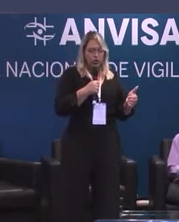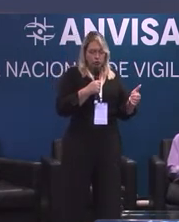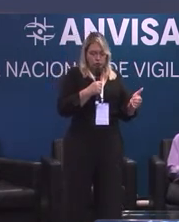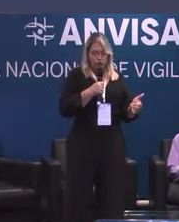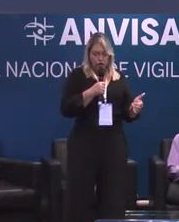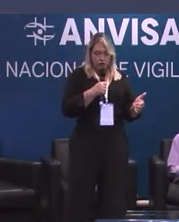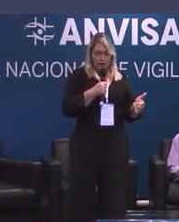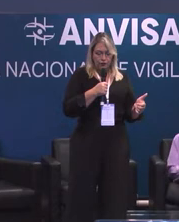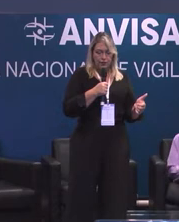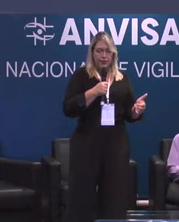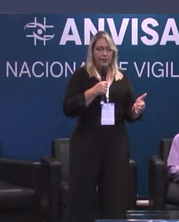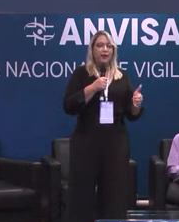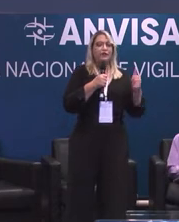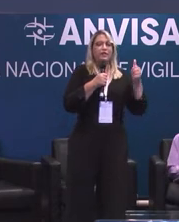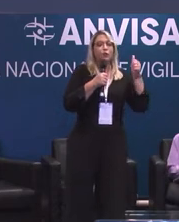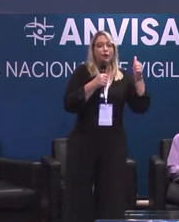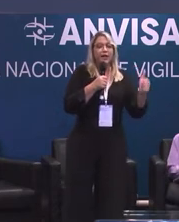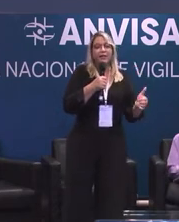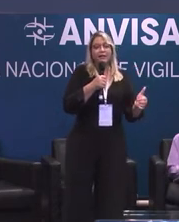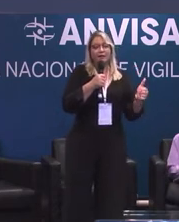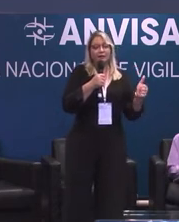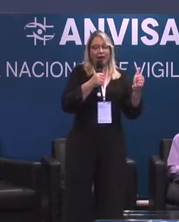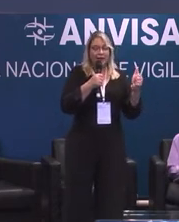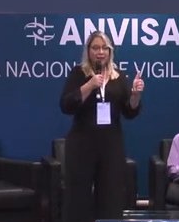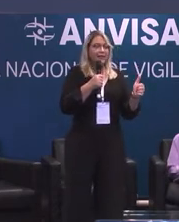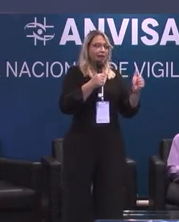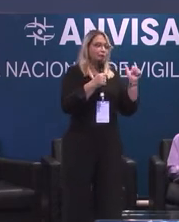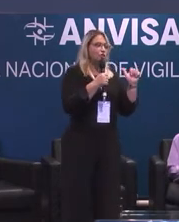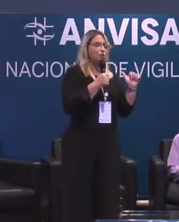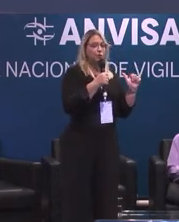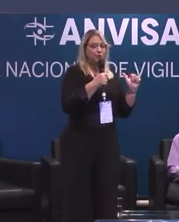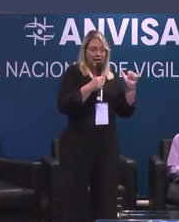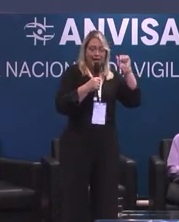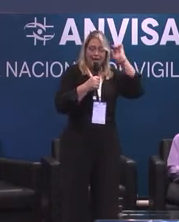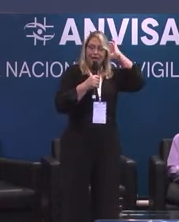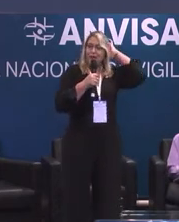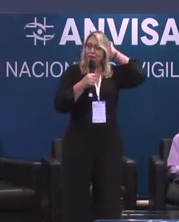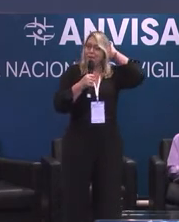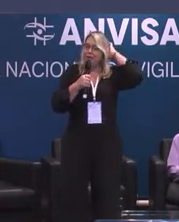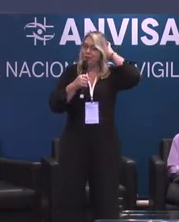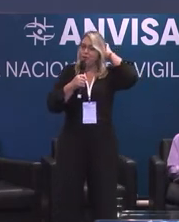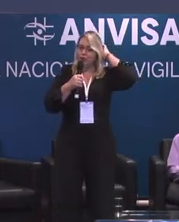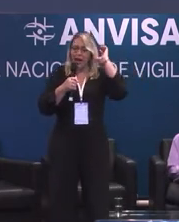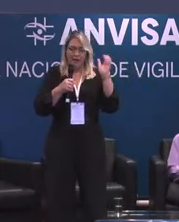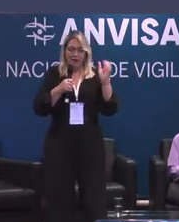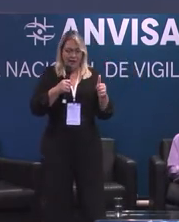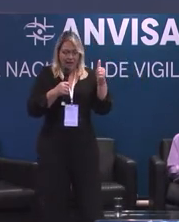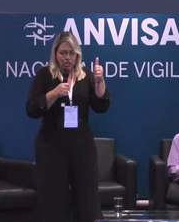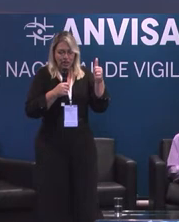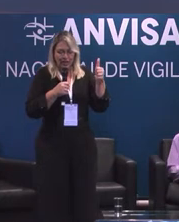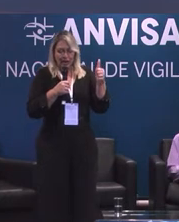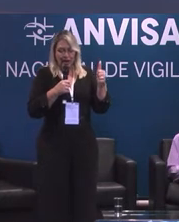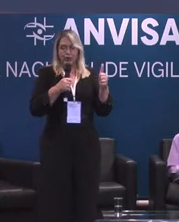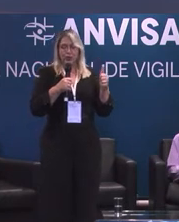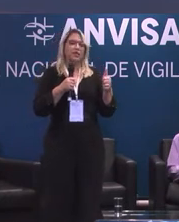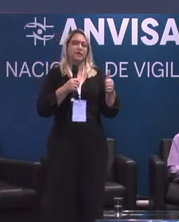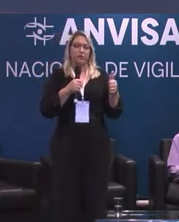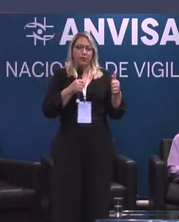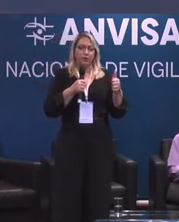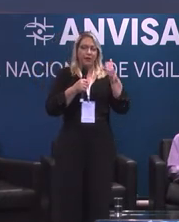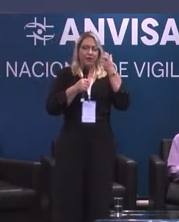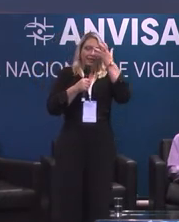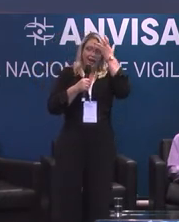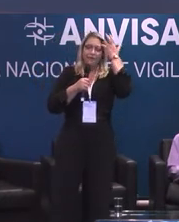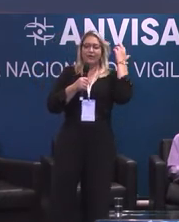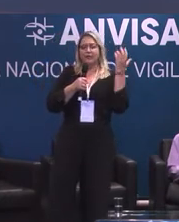estão sujeitos à VISA. Vocês conhecem a criticidade, mas não conseguem mensurar este grau de risco.